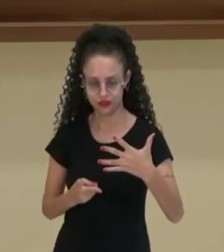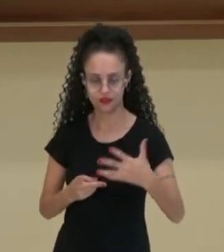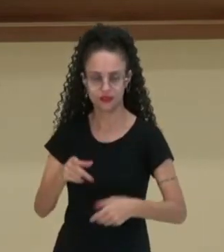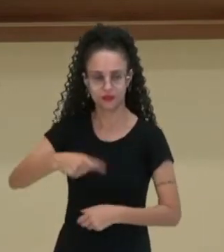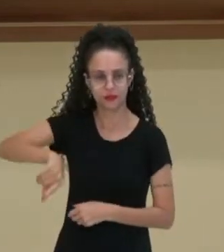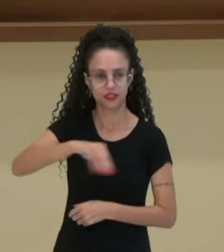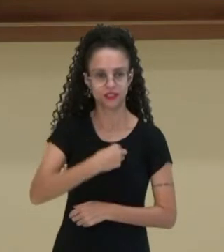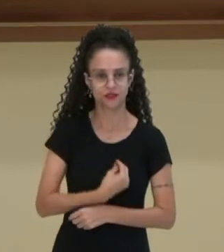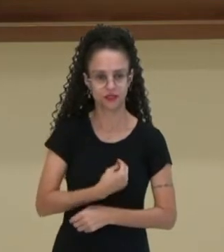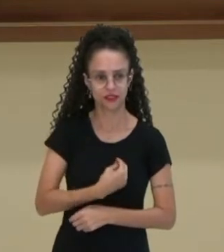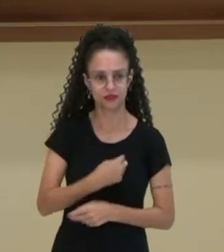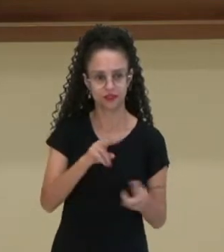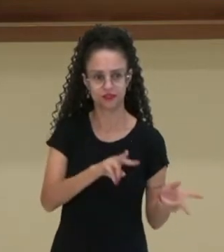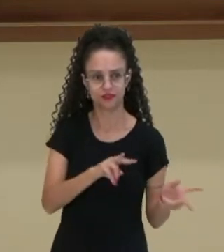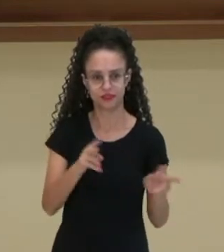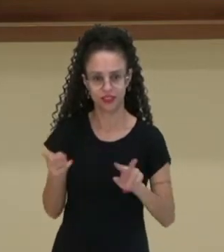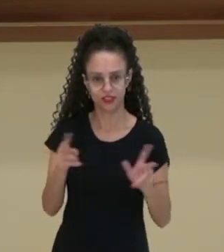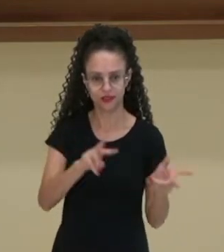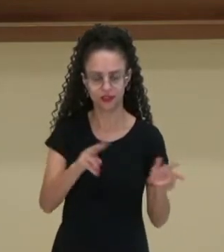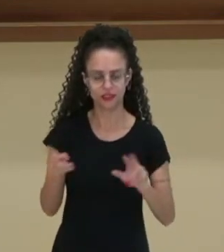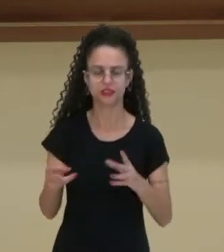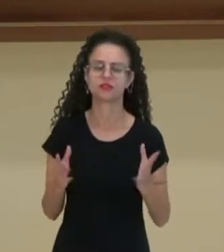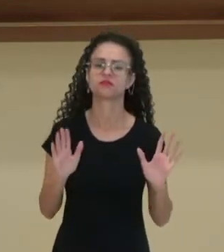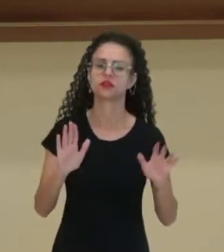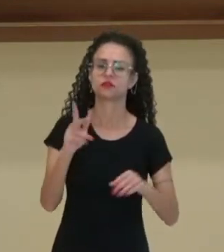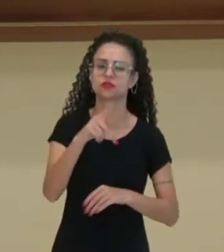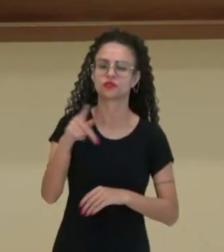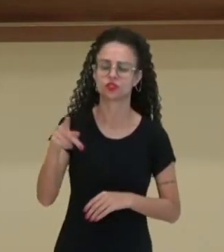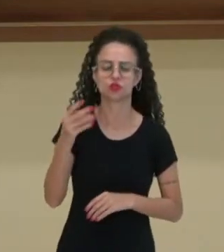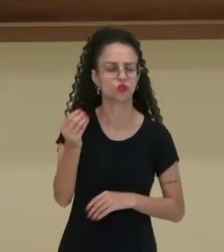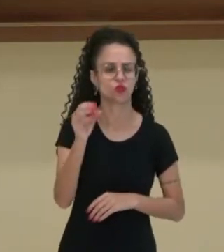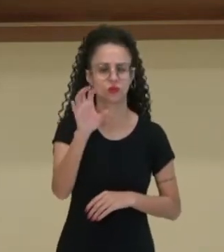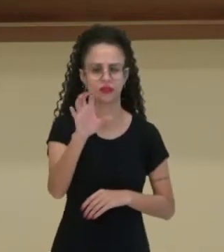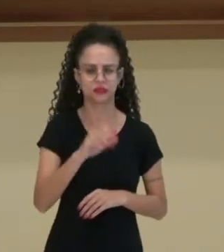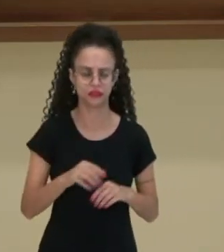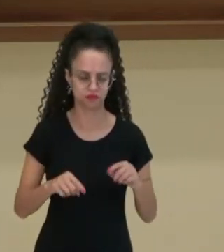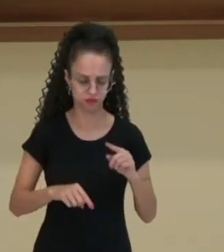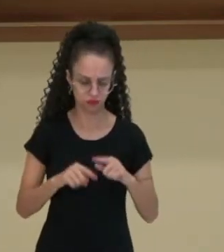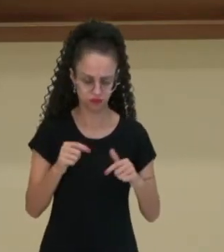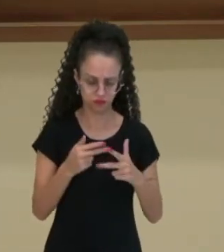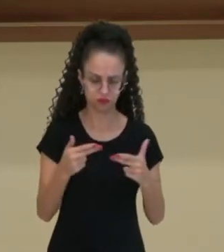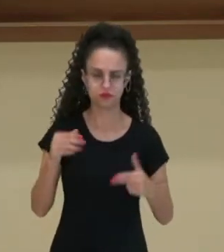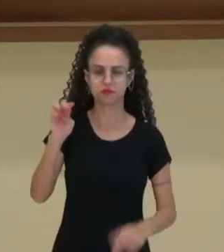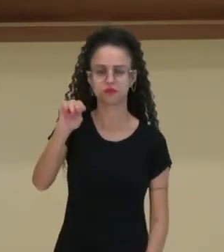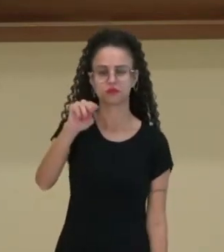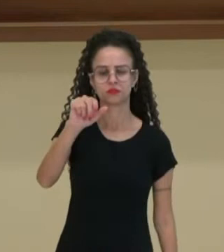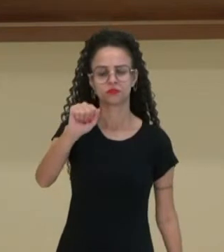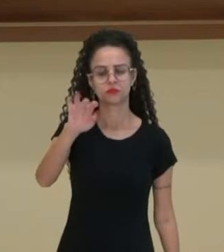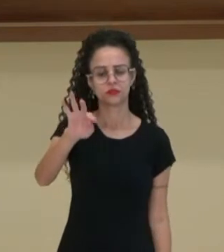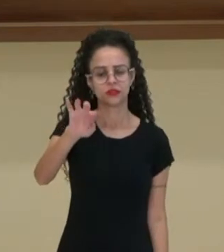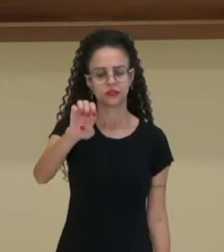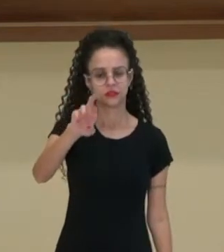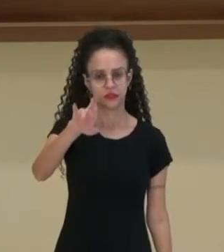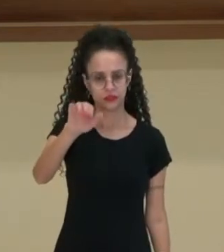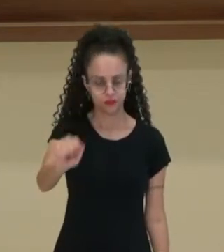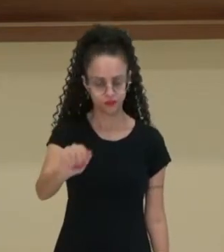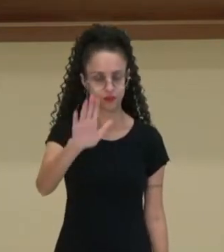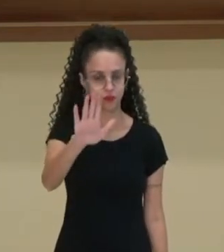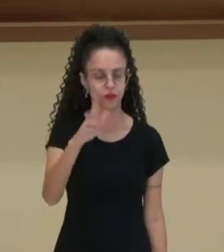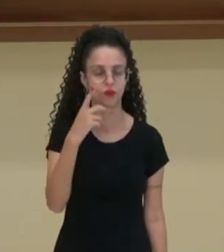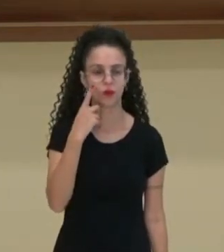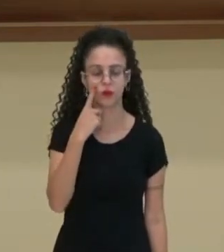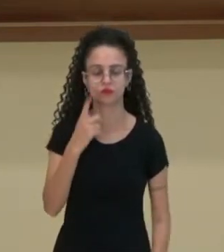É uma transferência de matéria. Mas, professora, como assim de matéria? Veja bem, a partir do